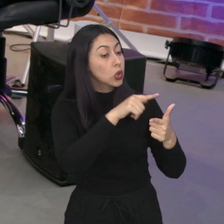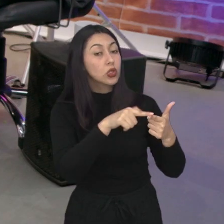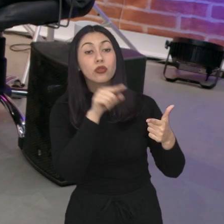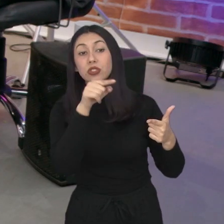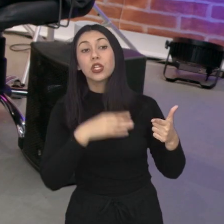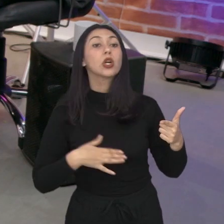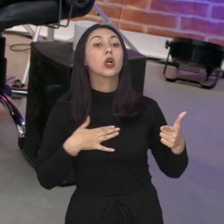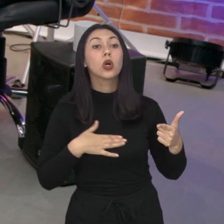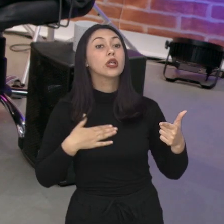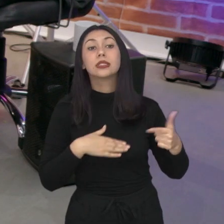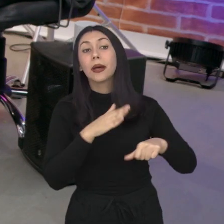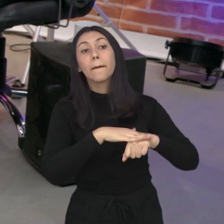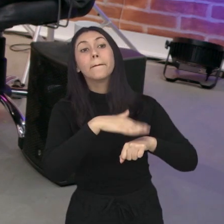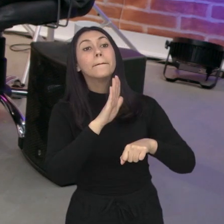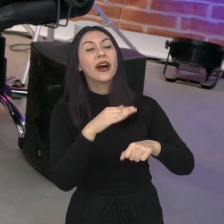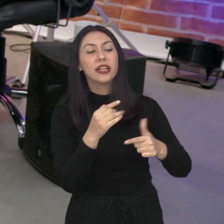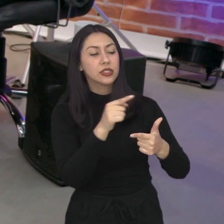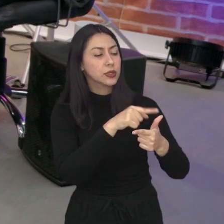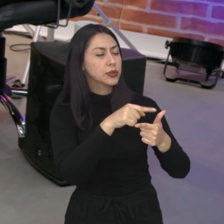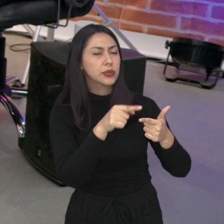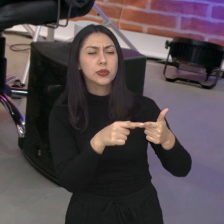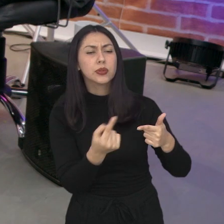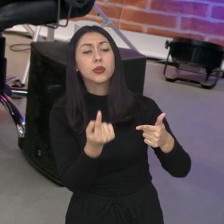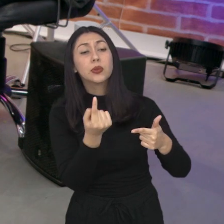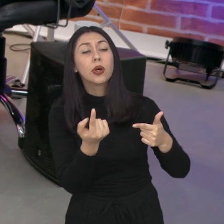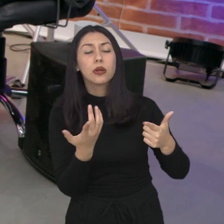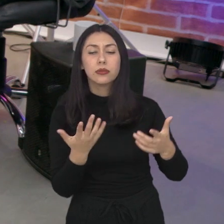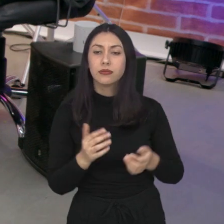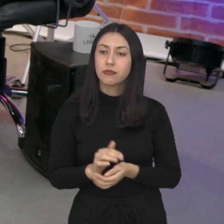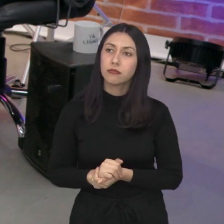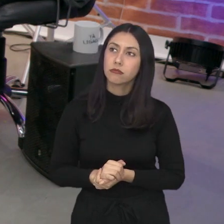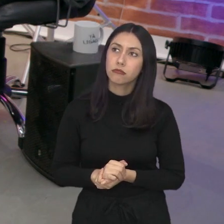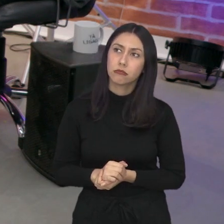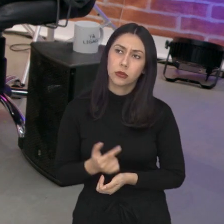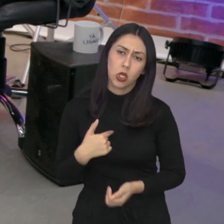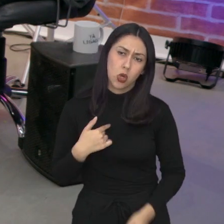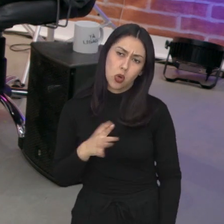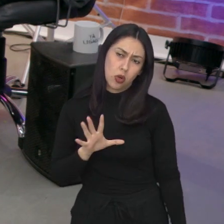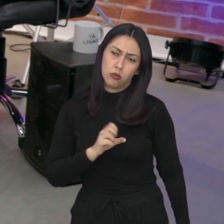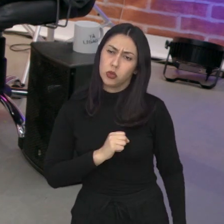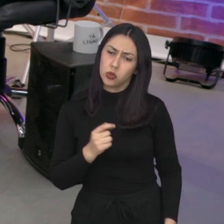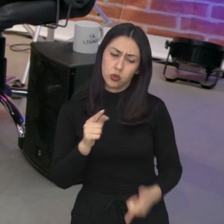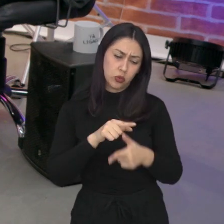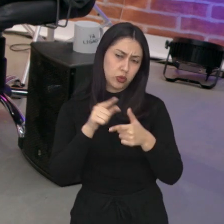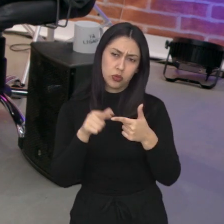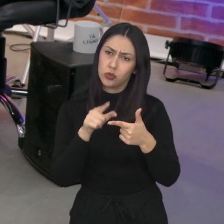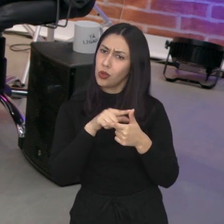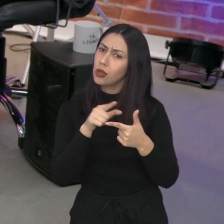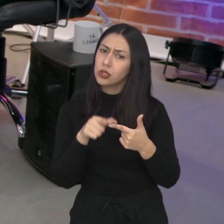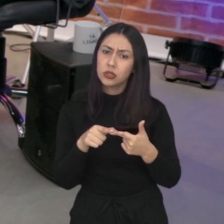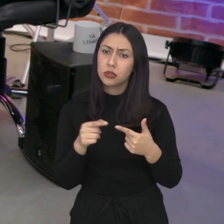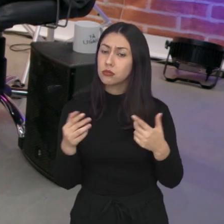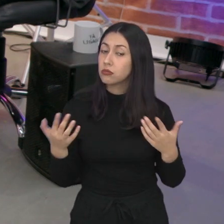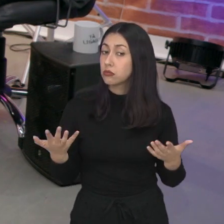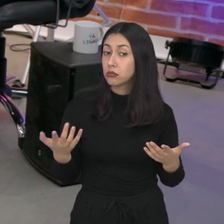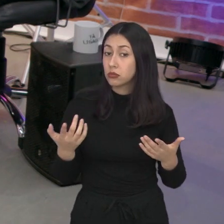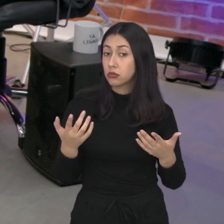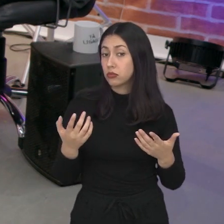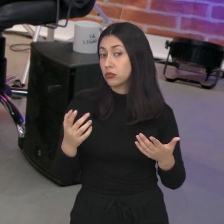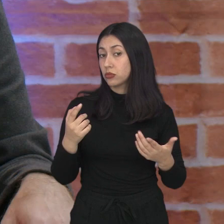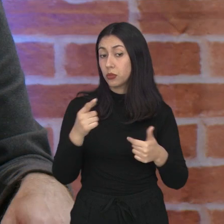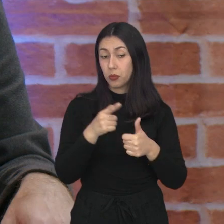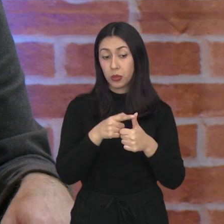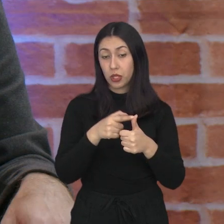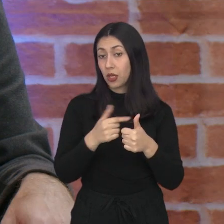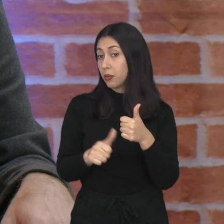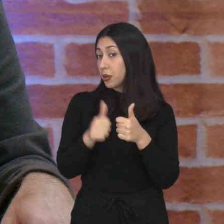mais gostam? Oi? Dos 2 trabalhos, qual você mais gosta? Eu adoro os dois. Eu adoro os